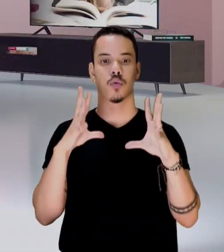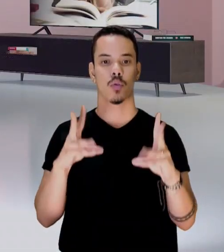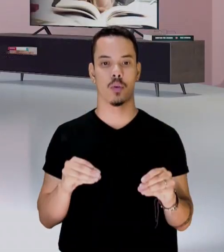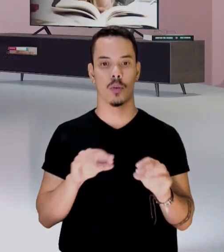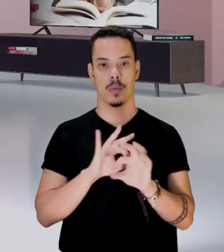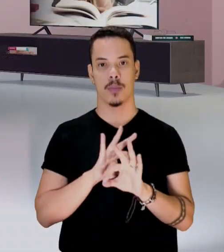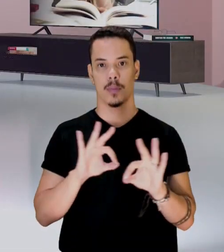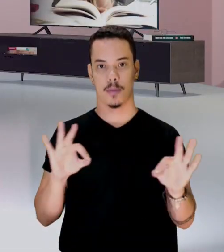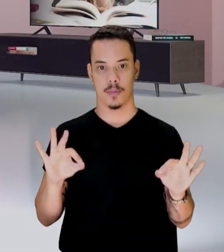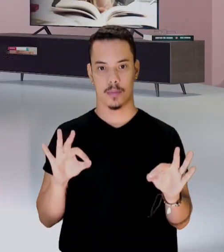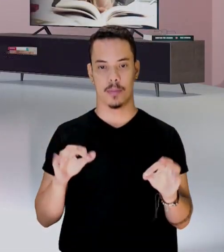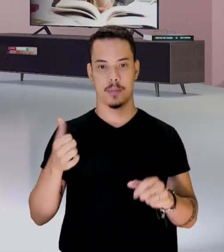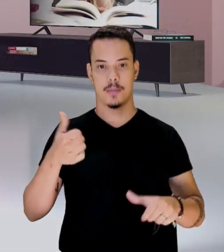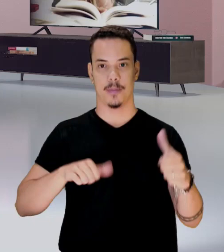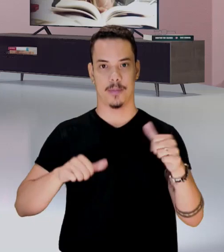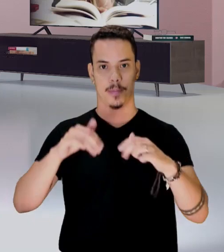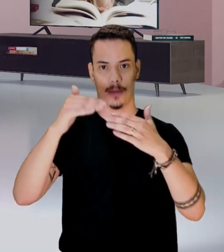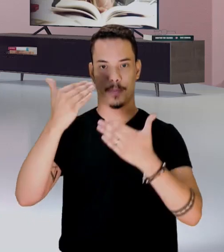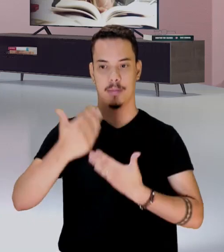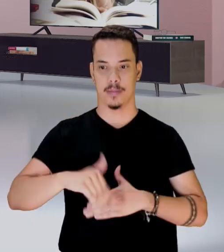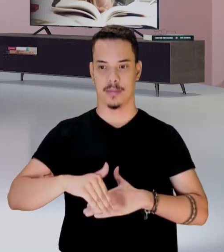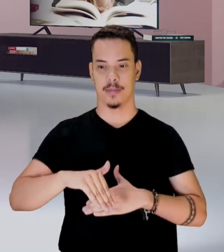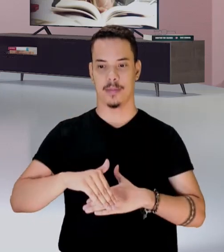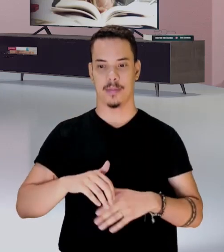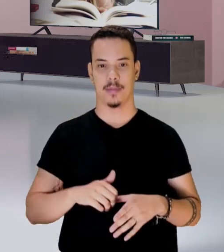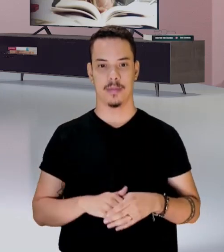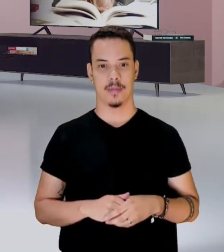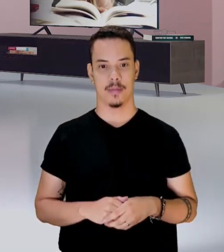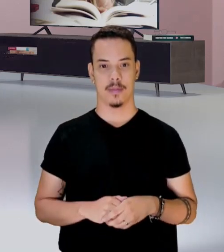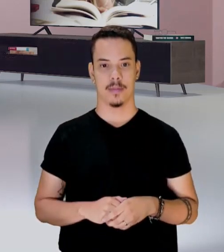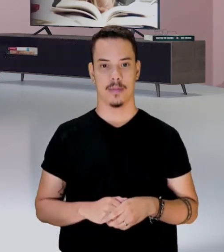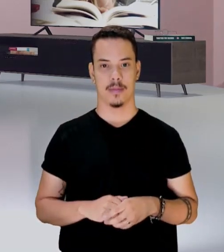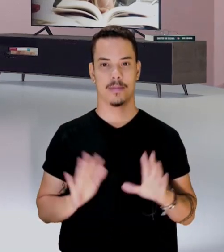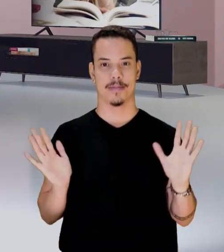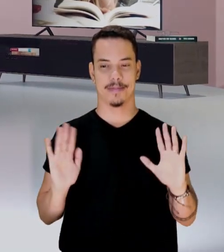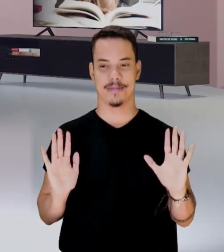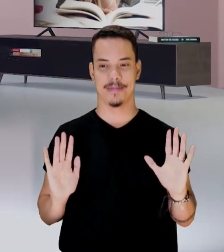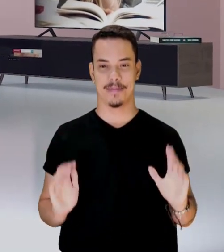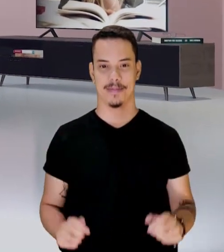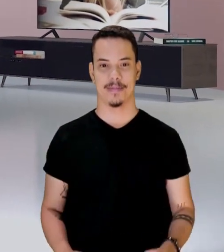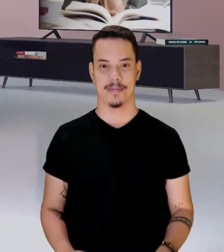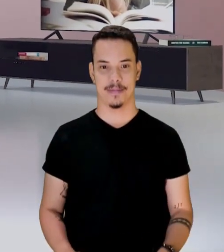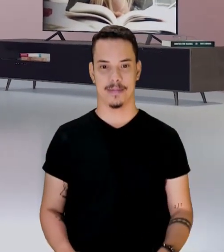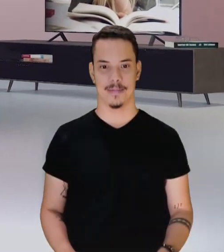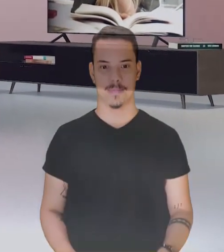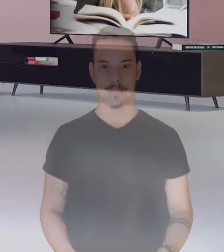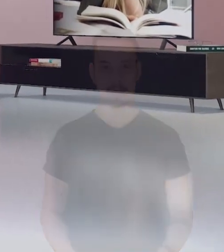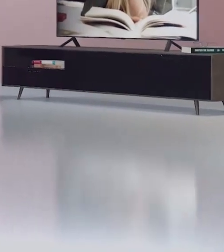uma ótima avaliação, tá bom? E até a próxima!